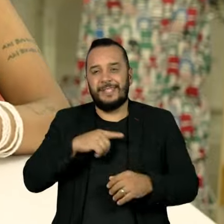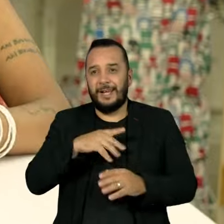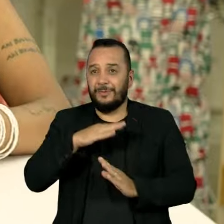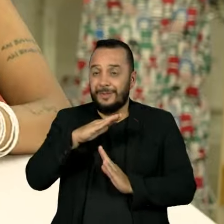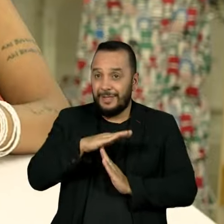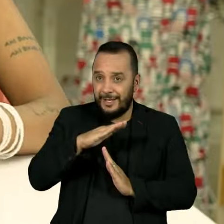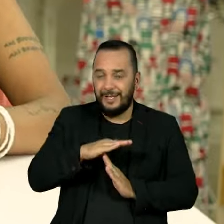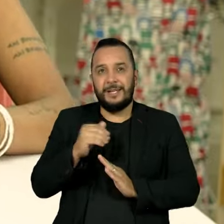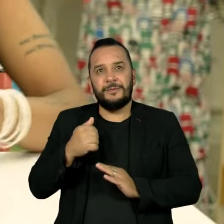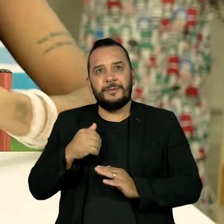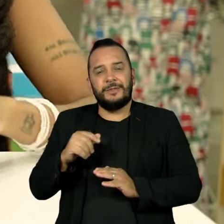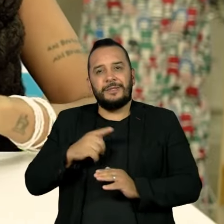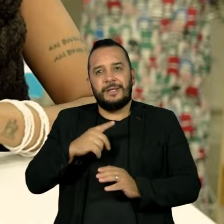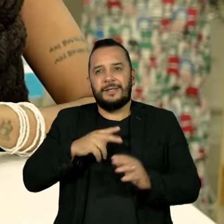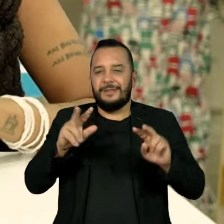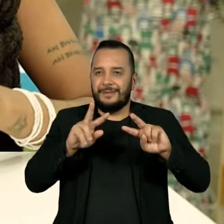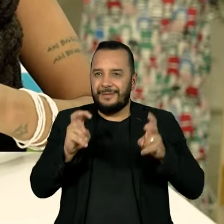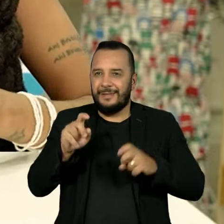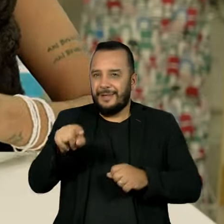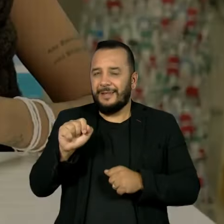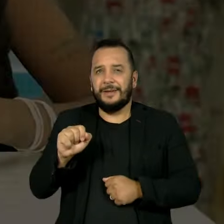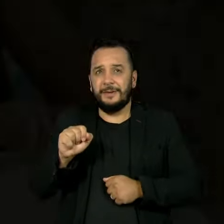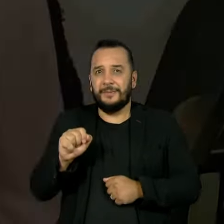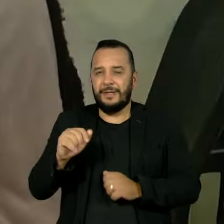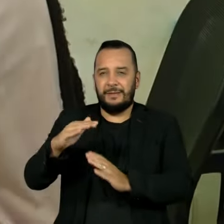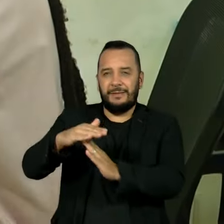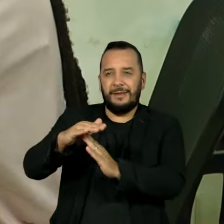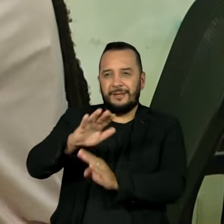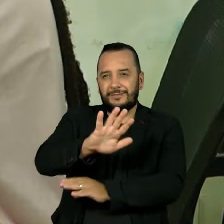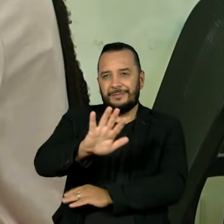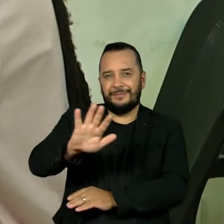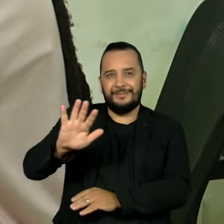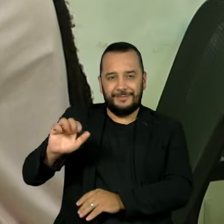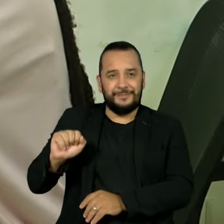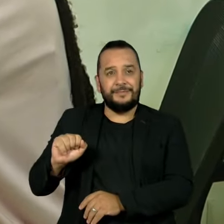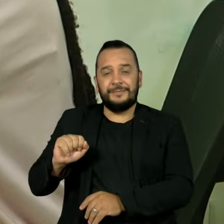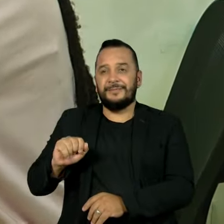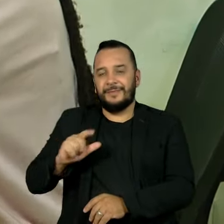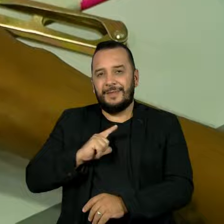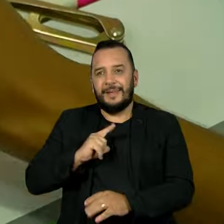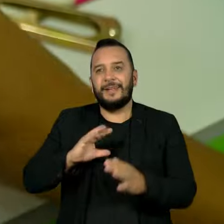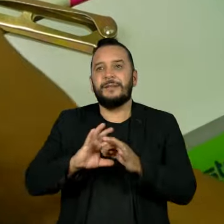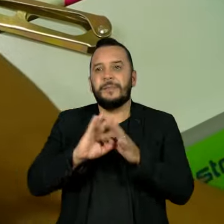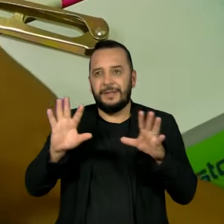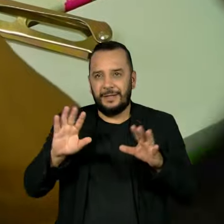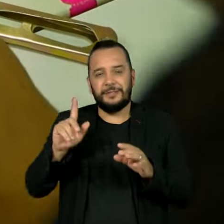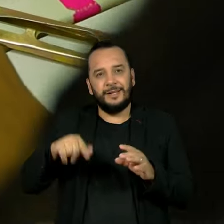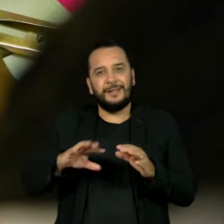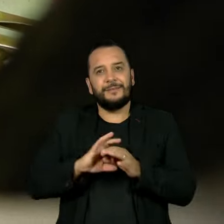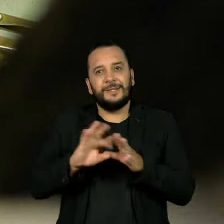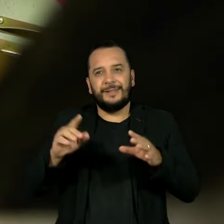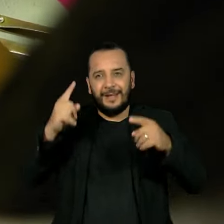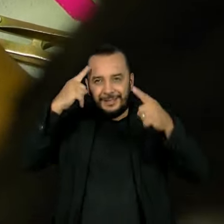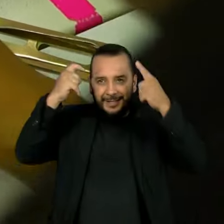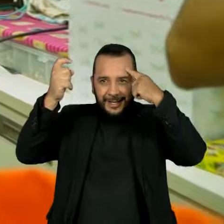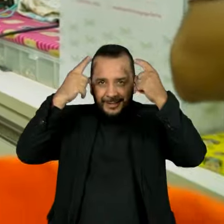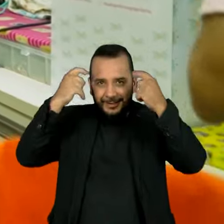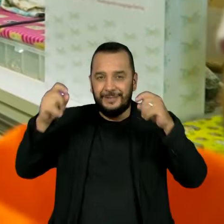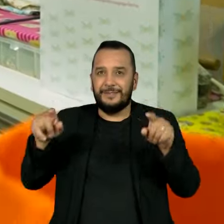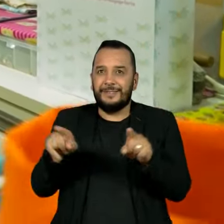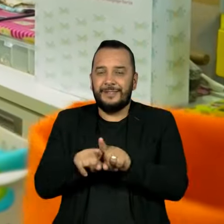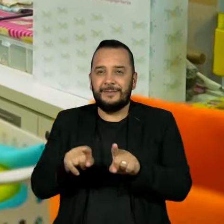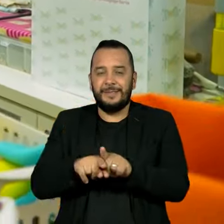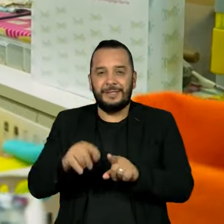algumas questões em stand-by, vamos dizer assim, e ter liberdade. Eu acho que liberdade criativa,